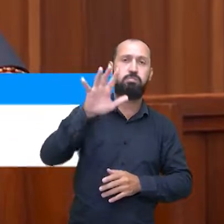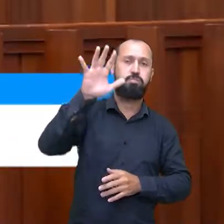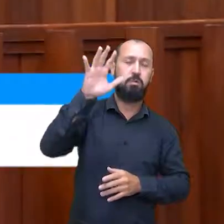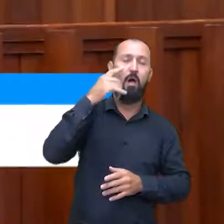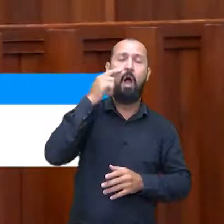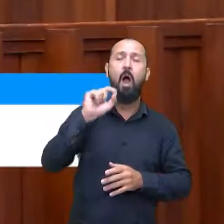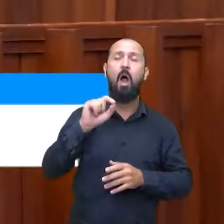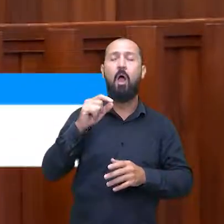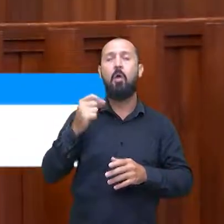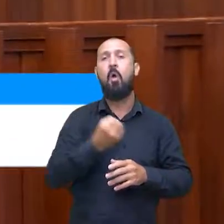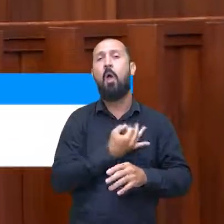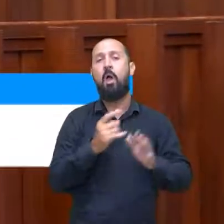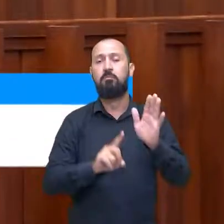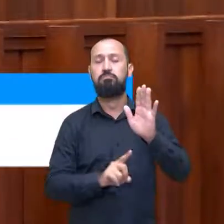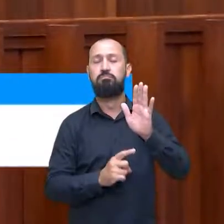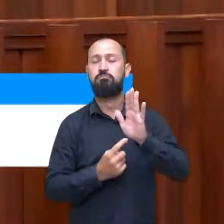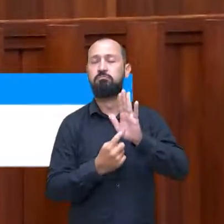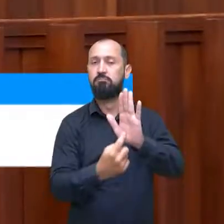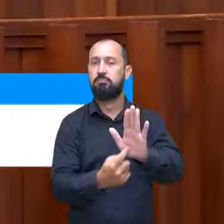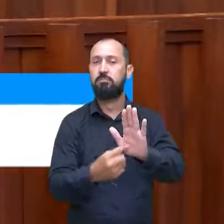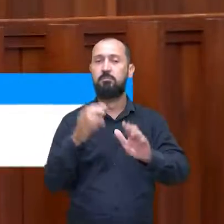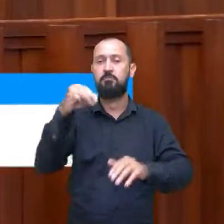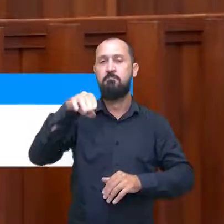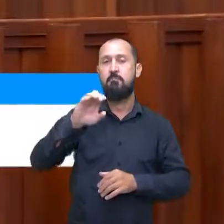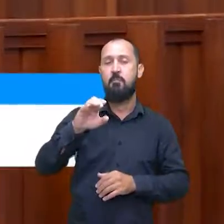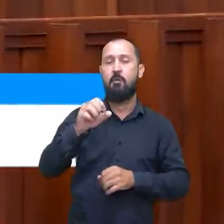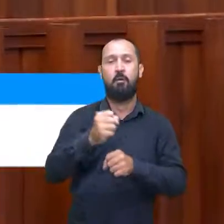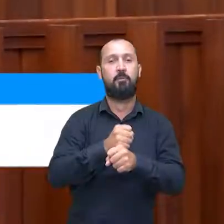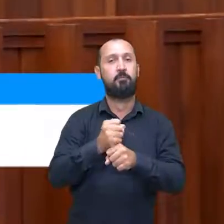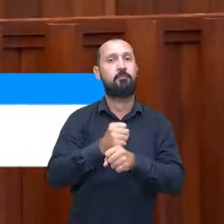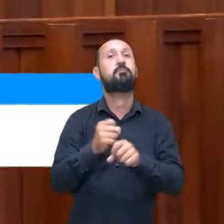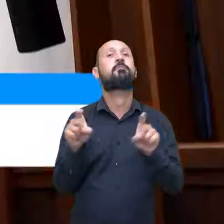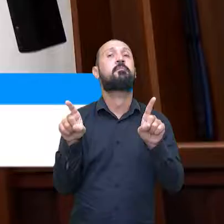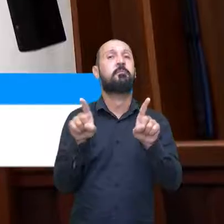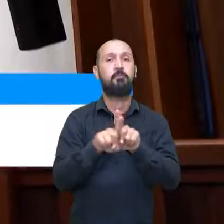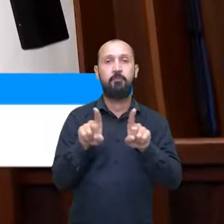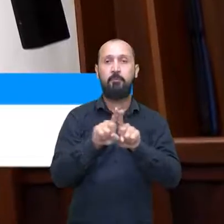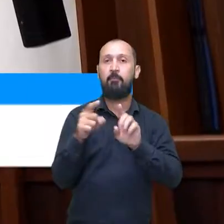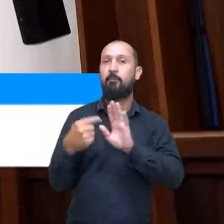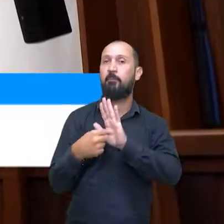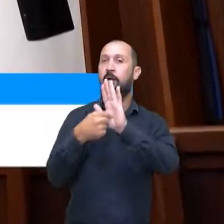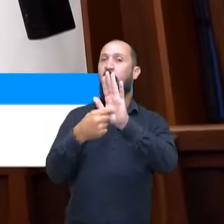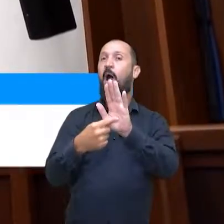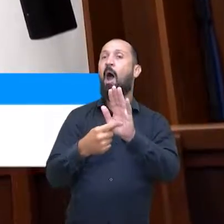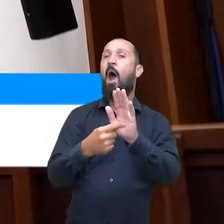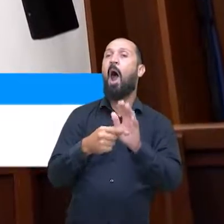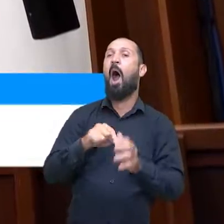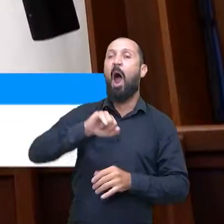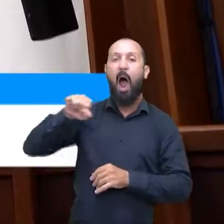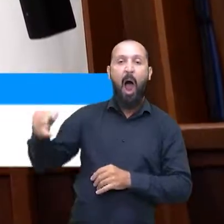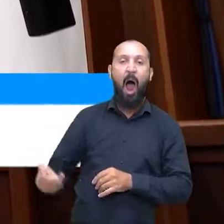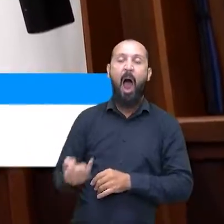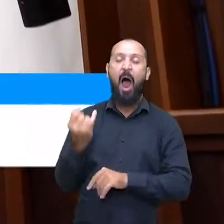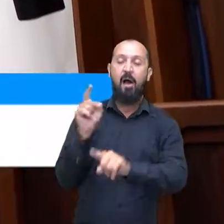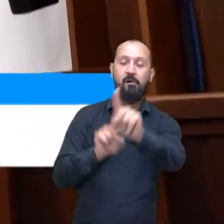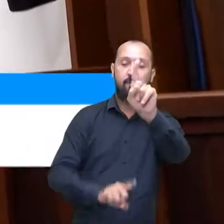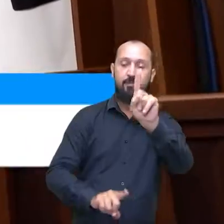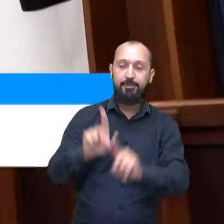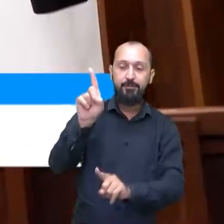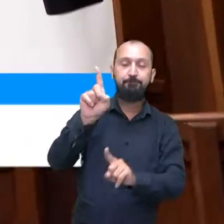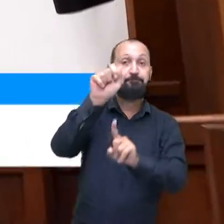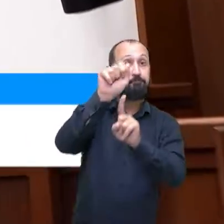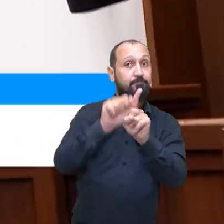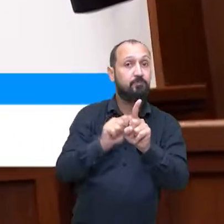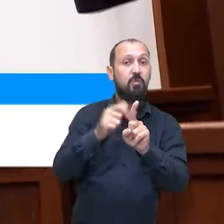inflação. E apresentou números relacionados ao mês de março deste ano. Março também apresentou a maior